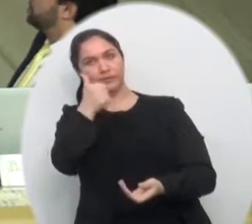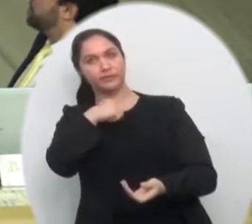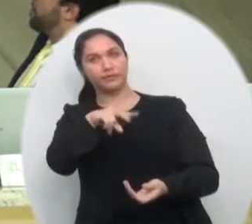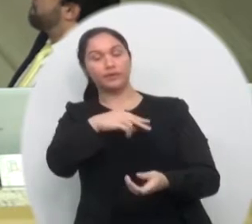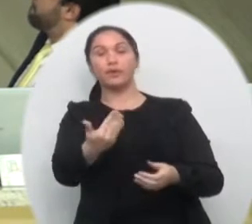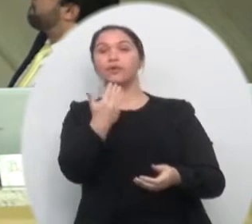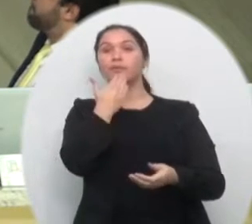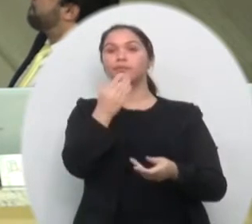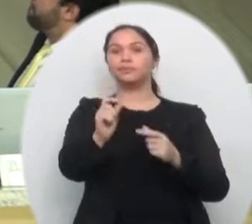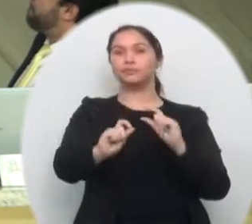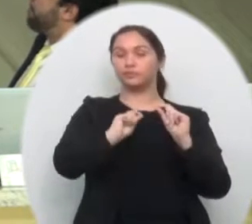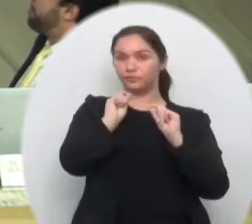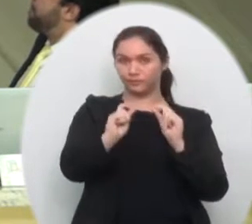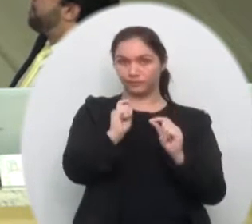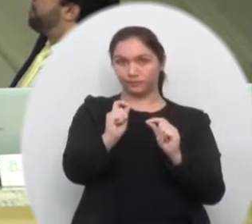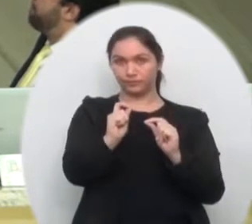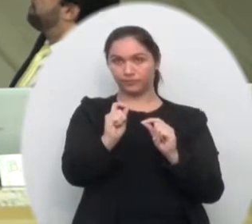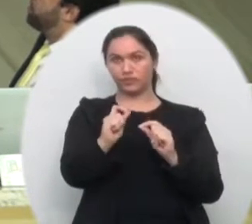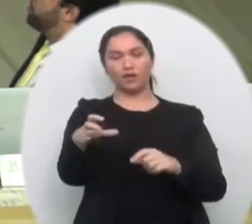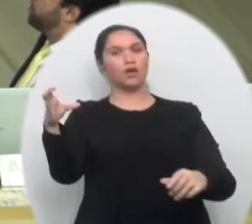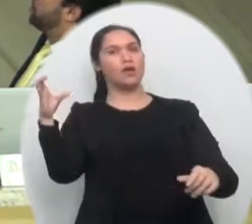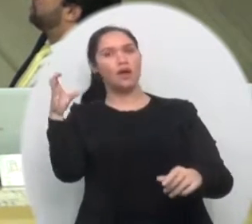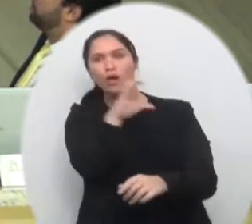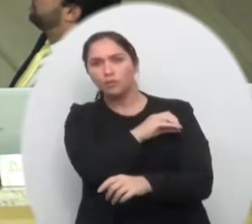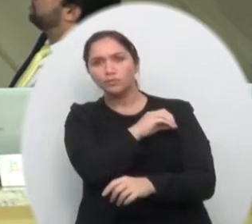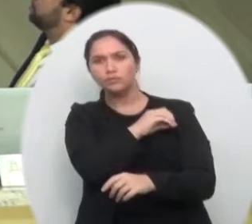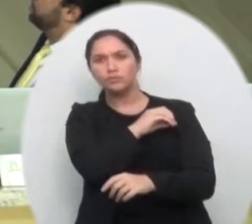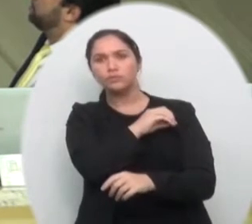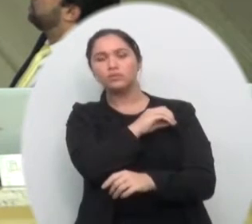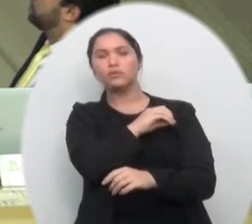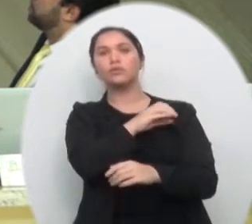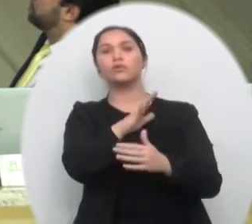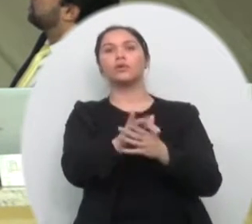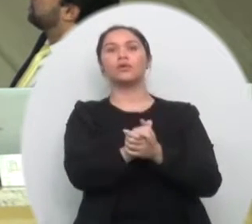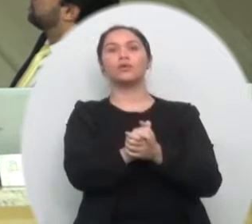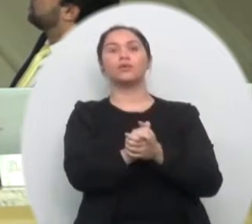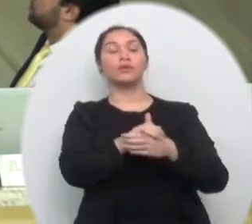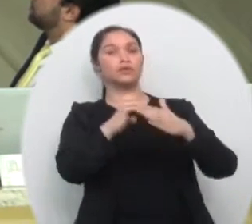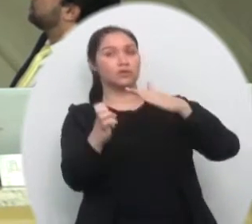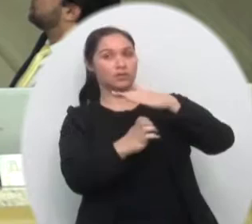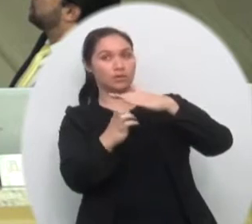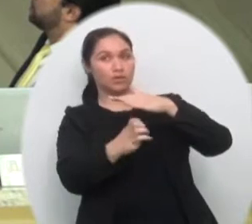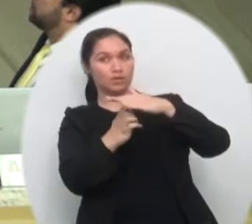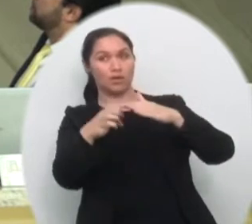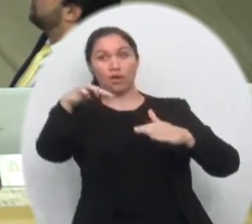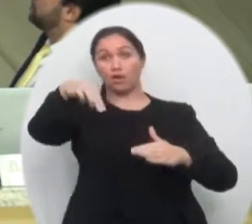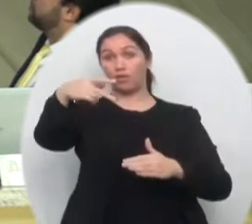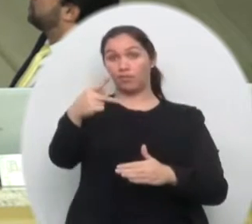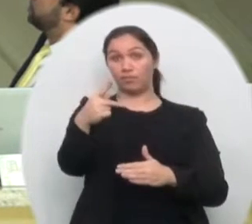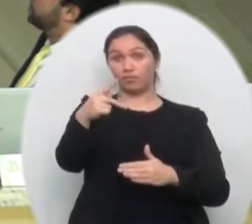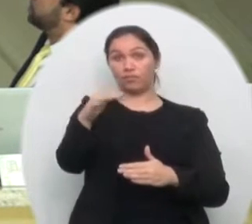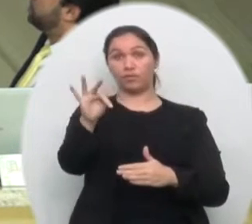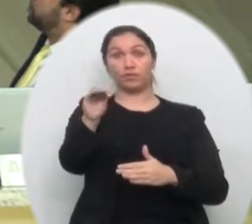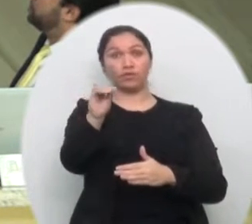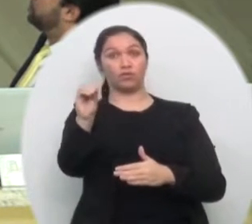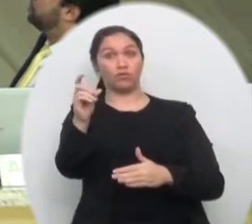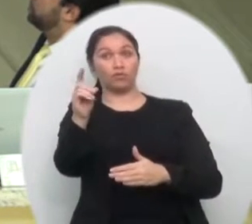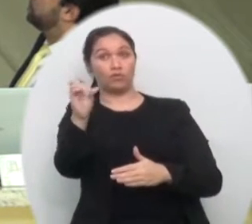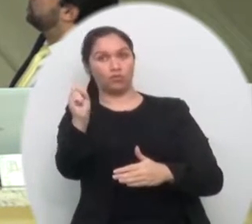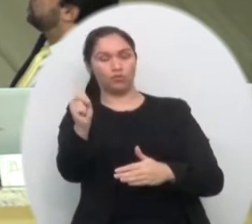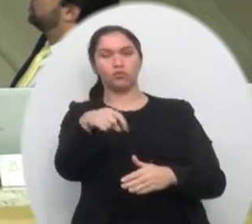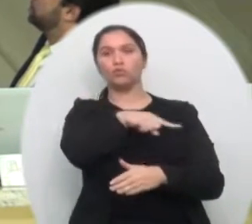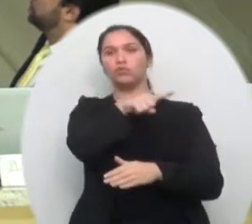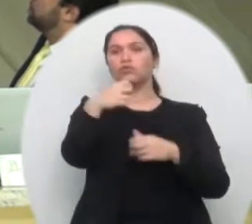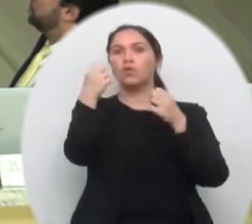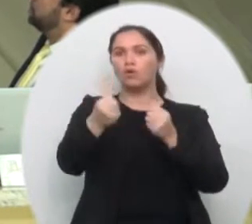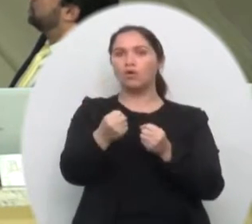solicitando urgente, referente à empresa MP Foods, urgente mesmo, uma cobrança deles,